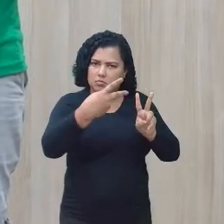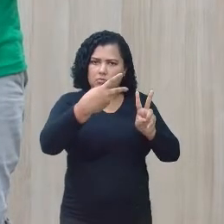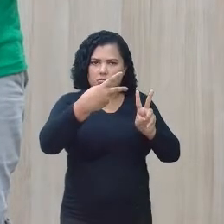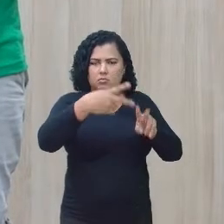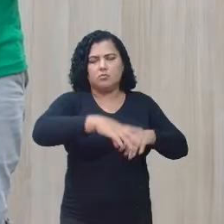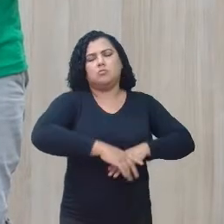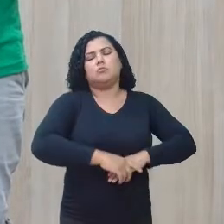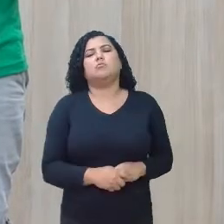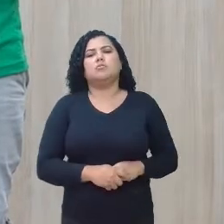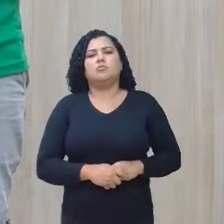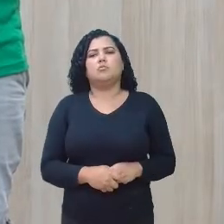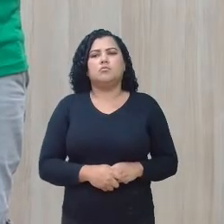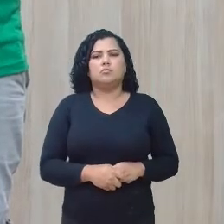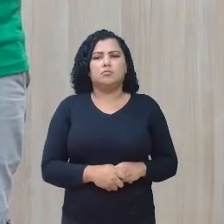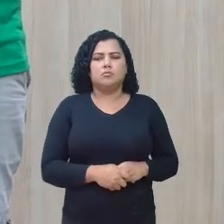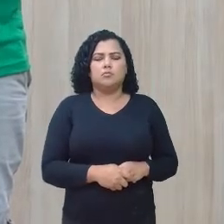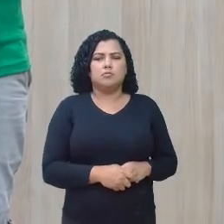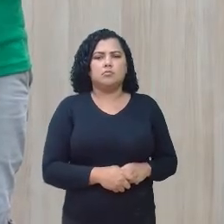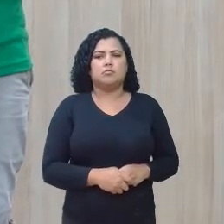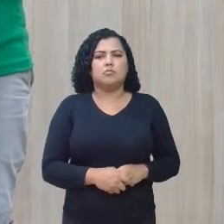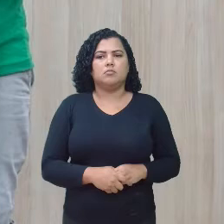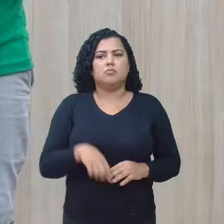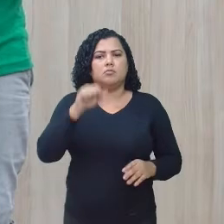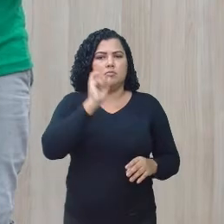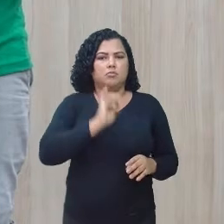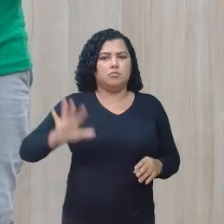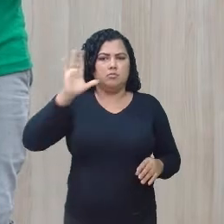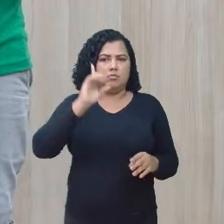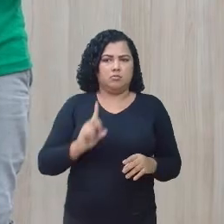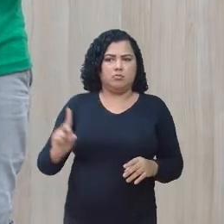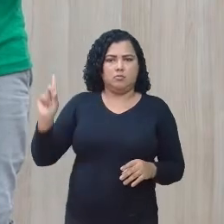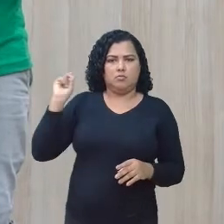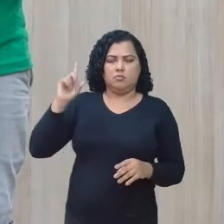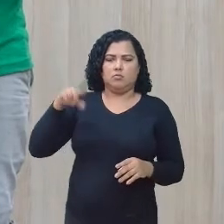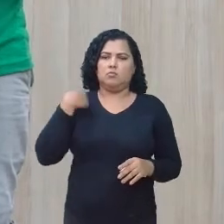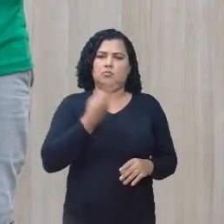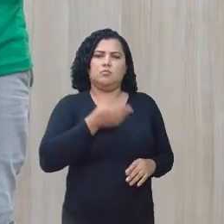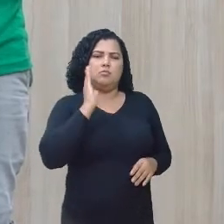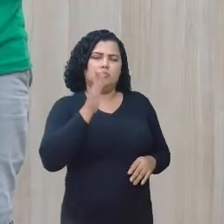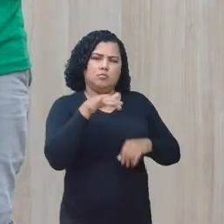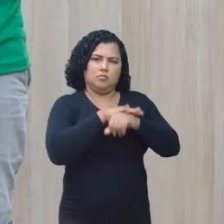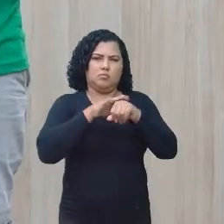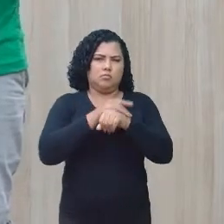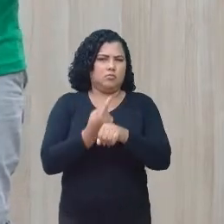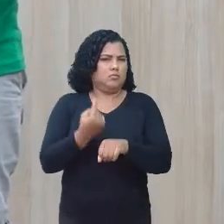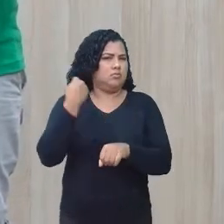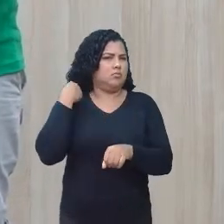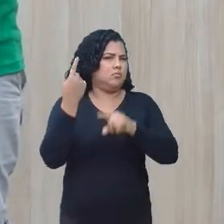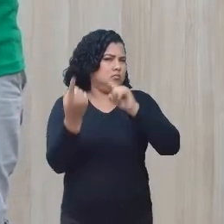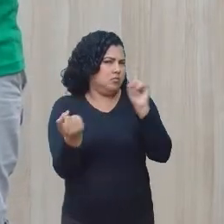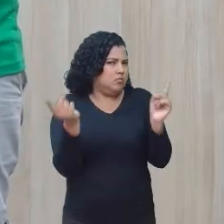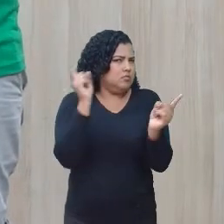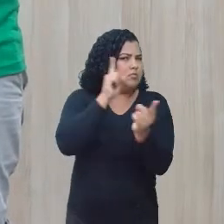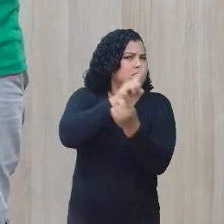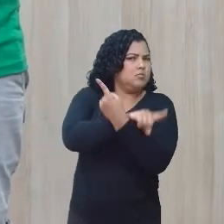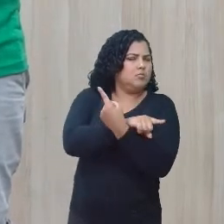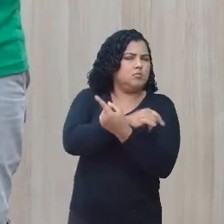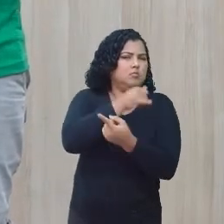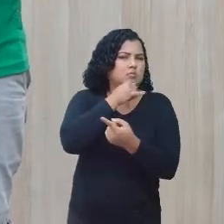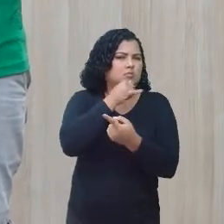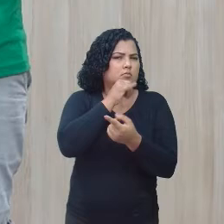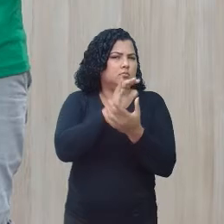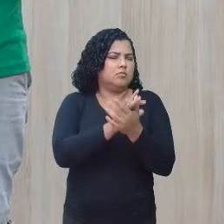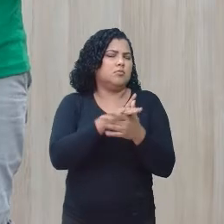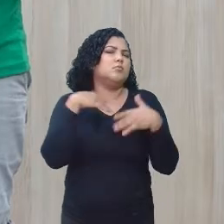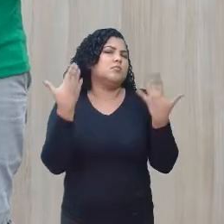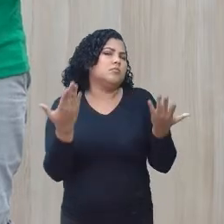da potenciação. E acabou de aparecer aqui aquilo que a gente falou bem no finalzinho, ou seja, se eu fizer o contrário da potenciação, qual é